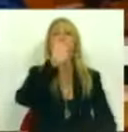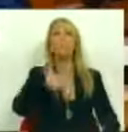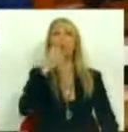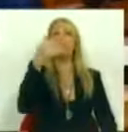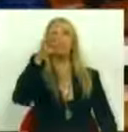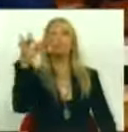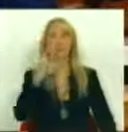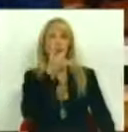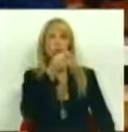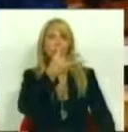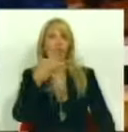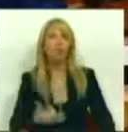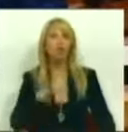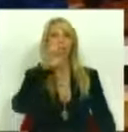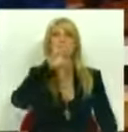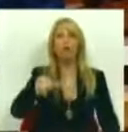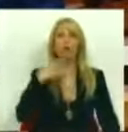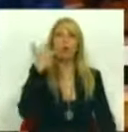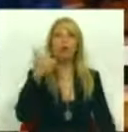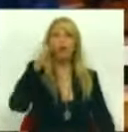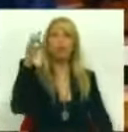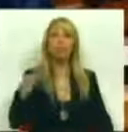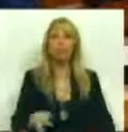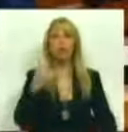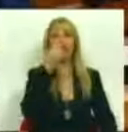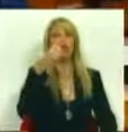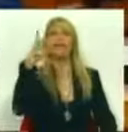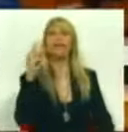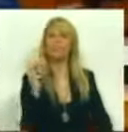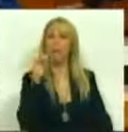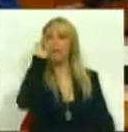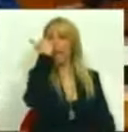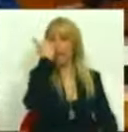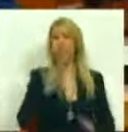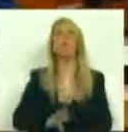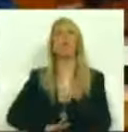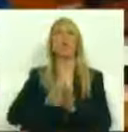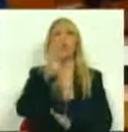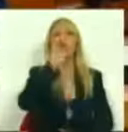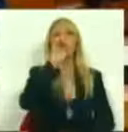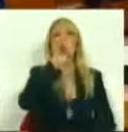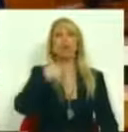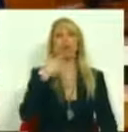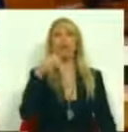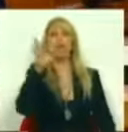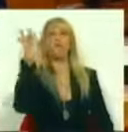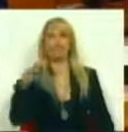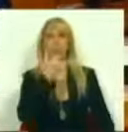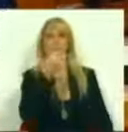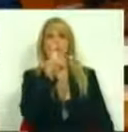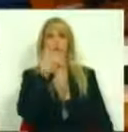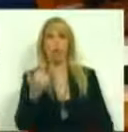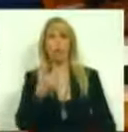2012 e 8,8% em 2013. A Índia crescerá 6,9% em 2012